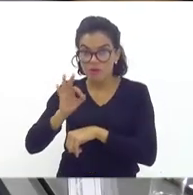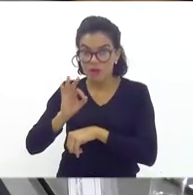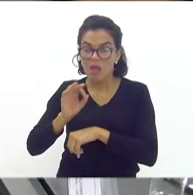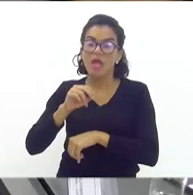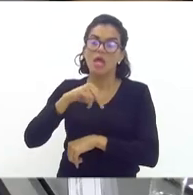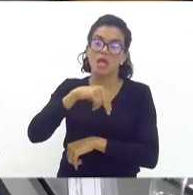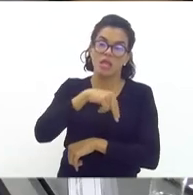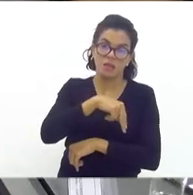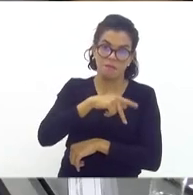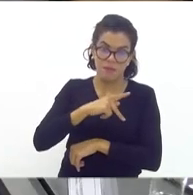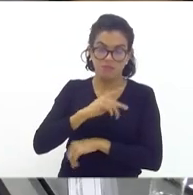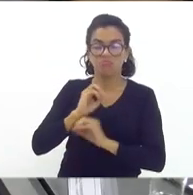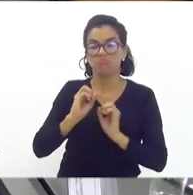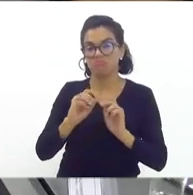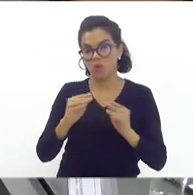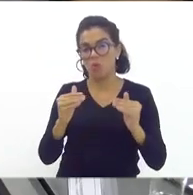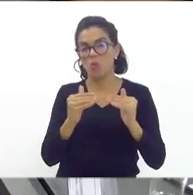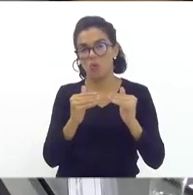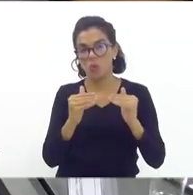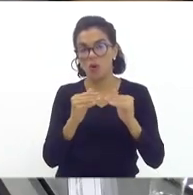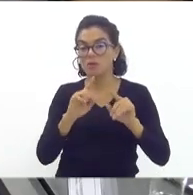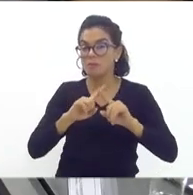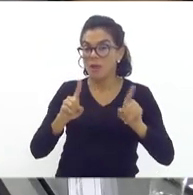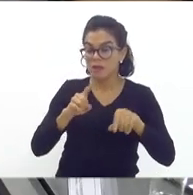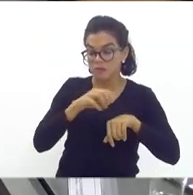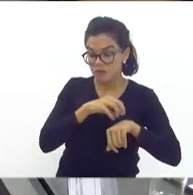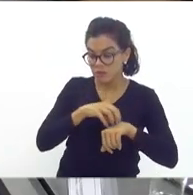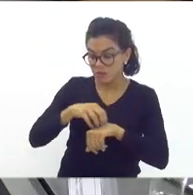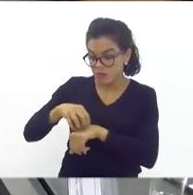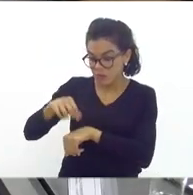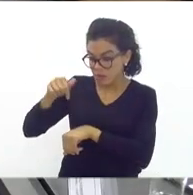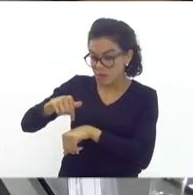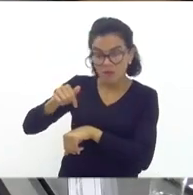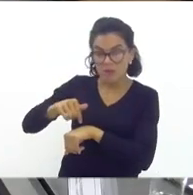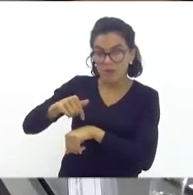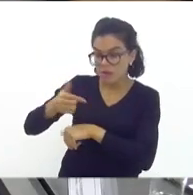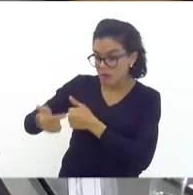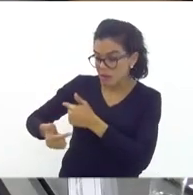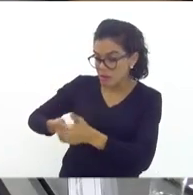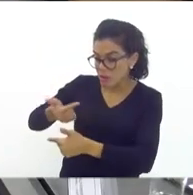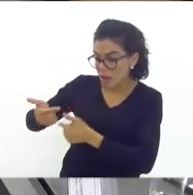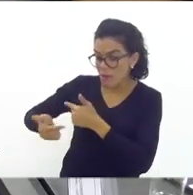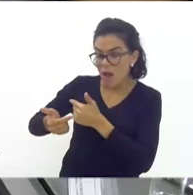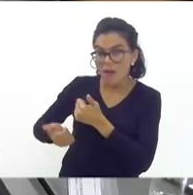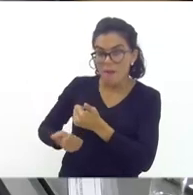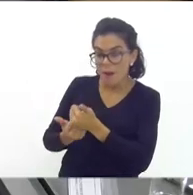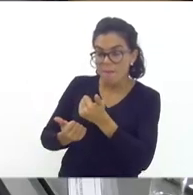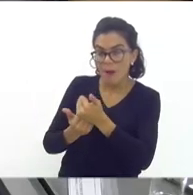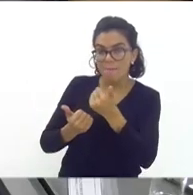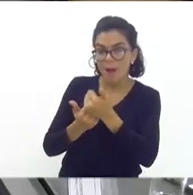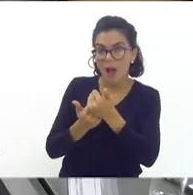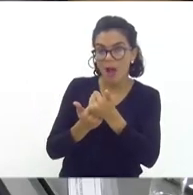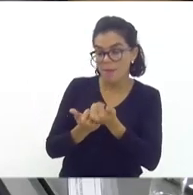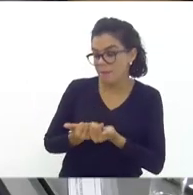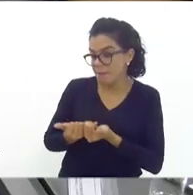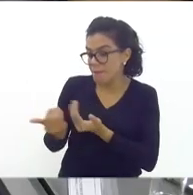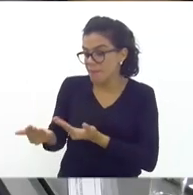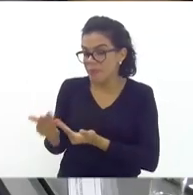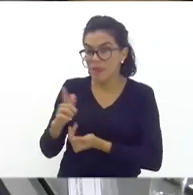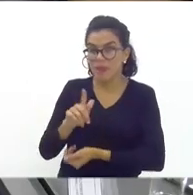concorda mais uma vez que esse tipo de transporte serve para suprir o fornecimento de gás